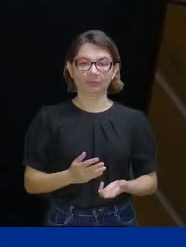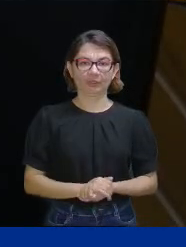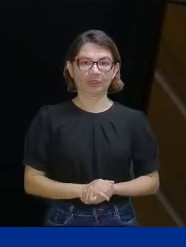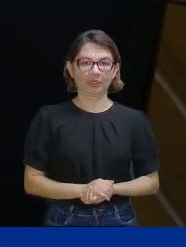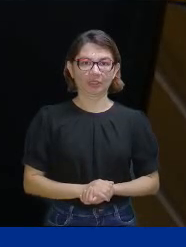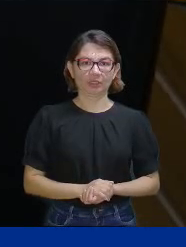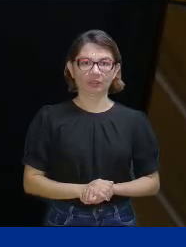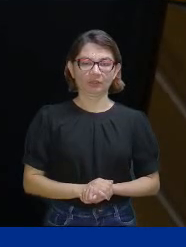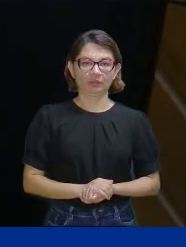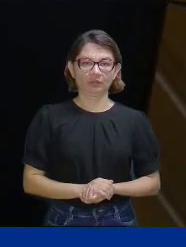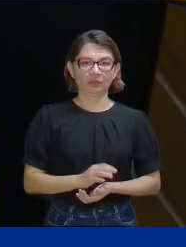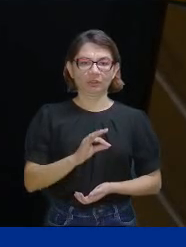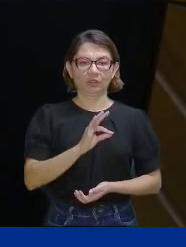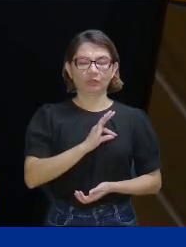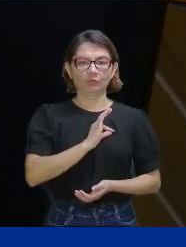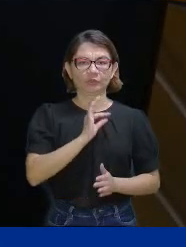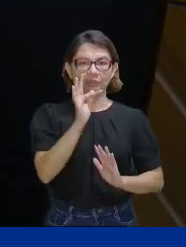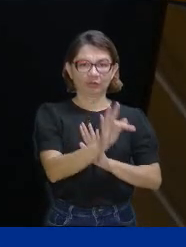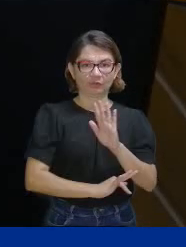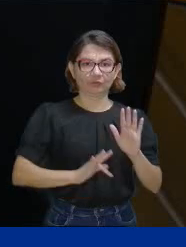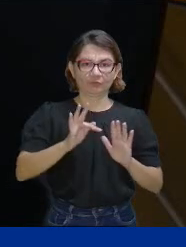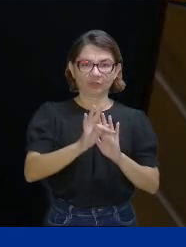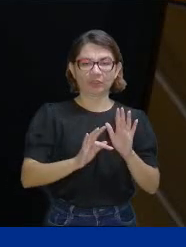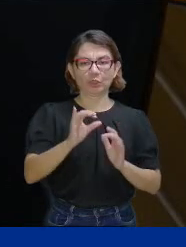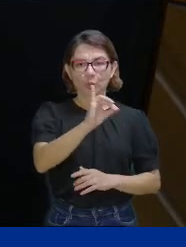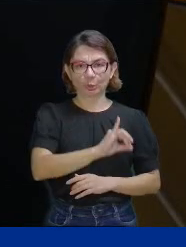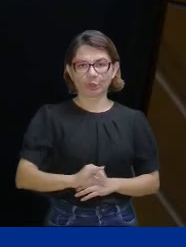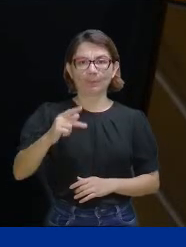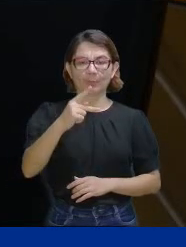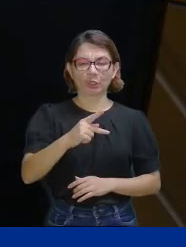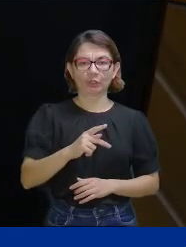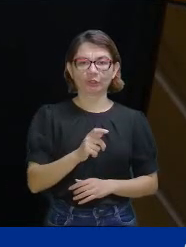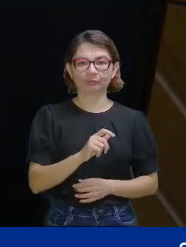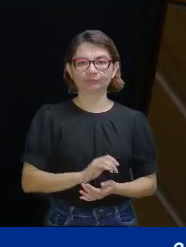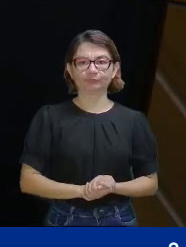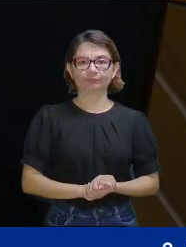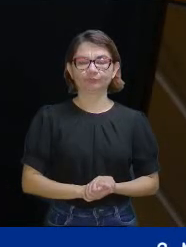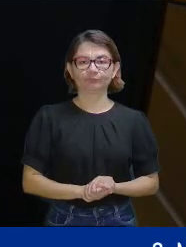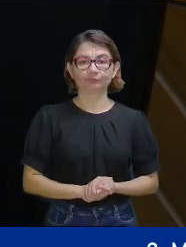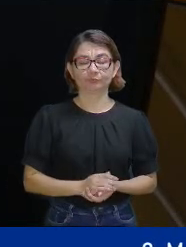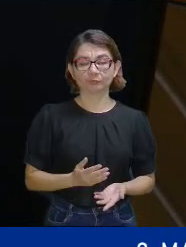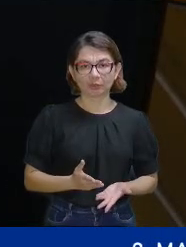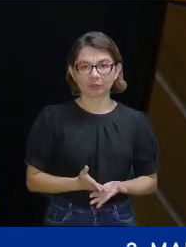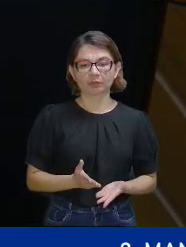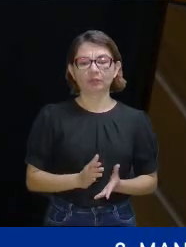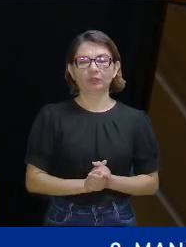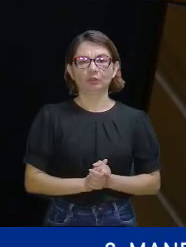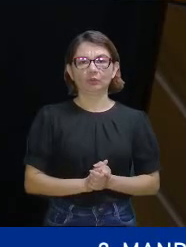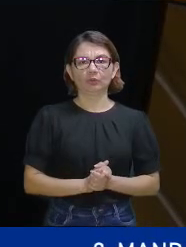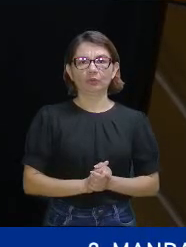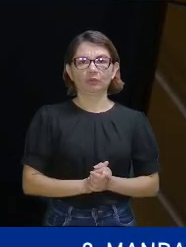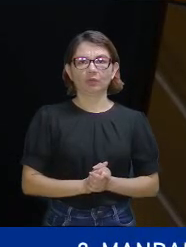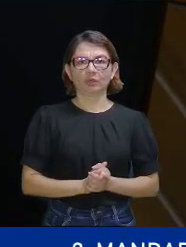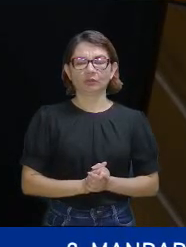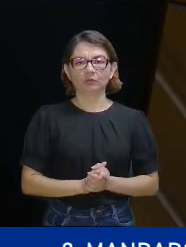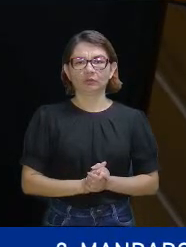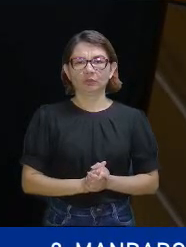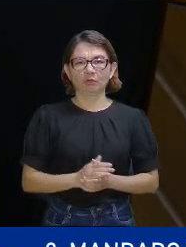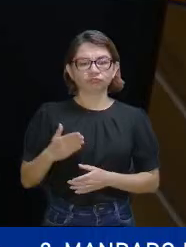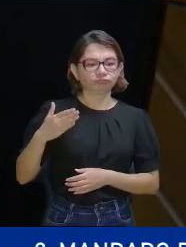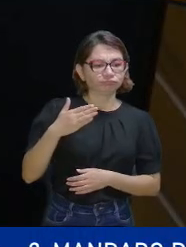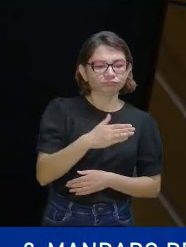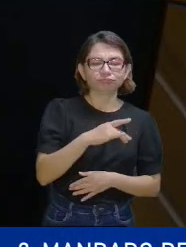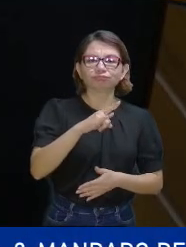armação escura. Usa máscara branca. Referiu o pedido Traz de toca preta. acesso a documentos e